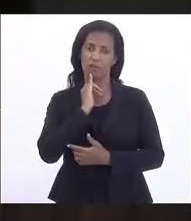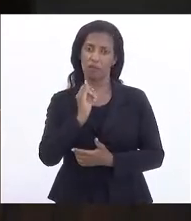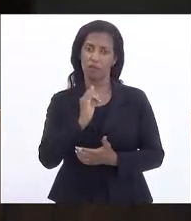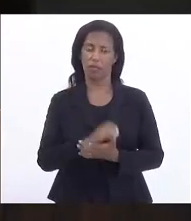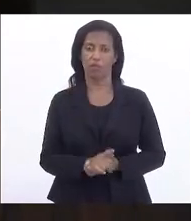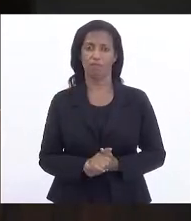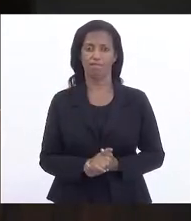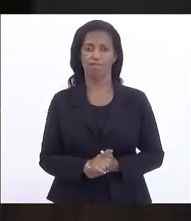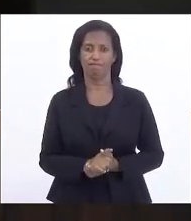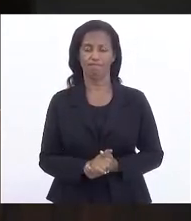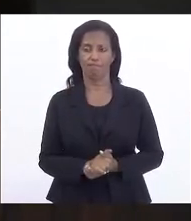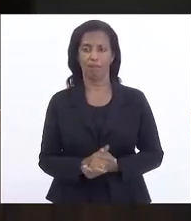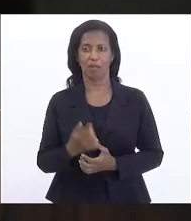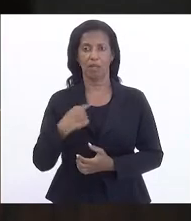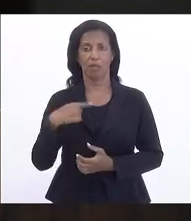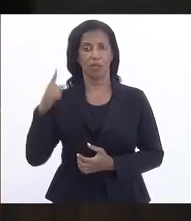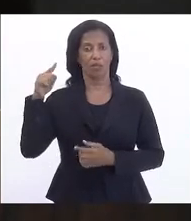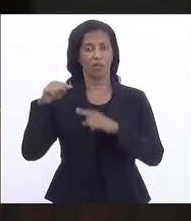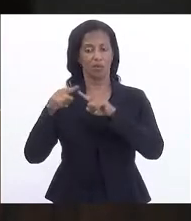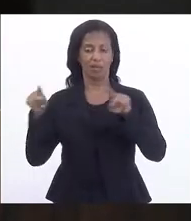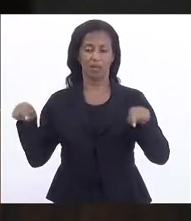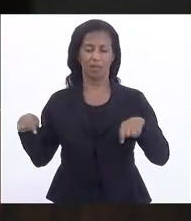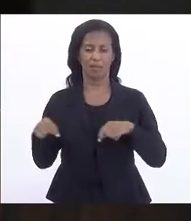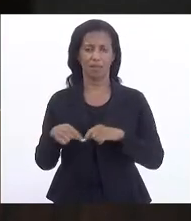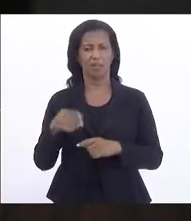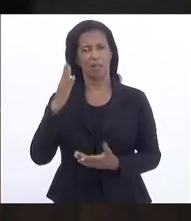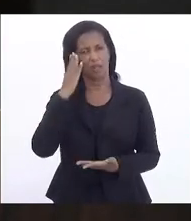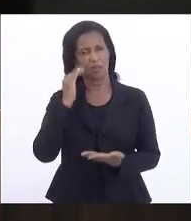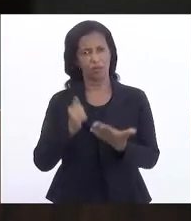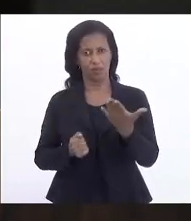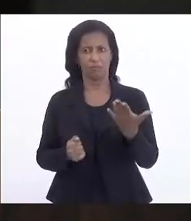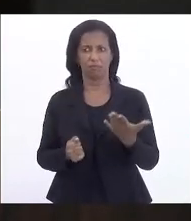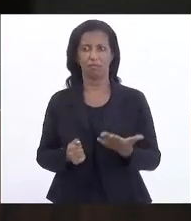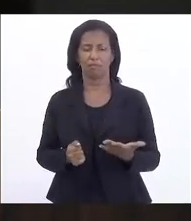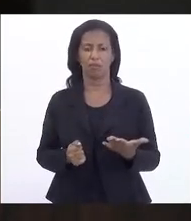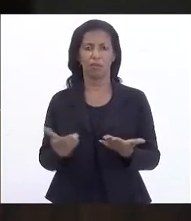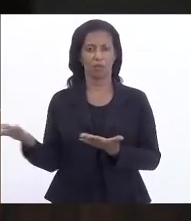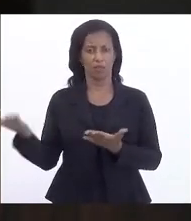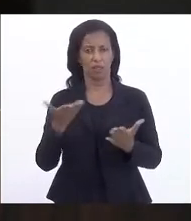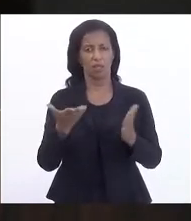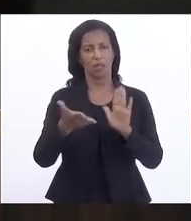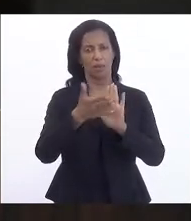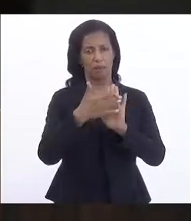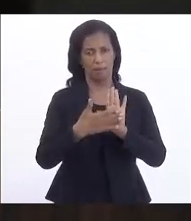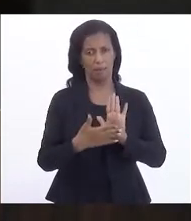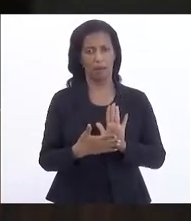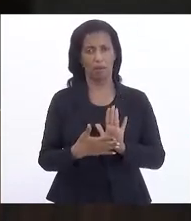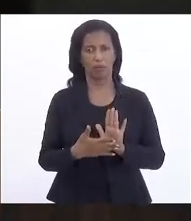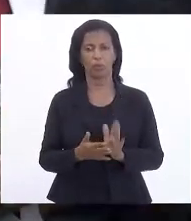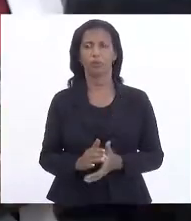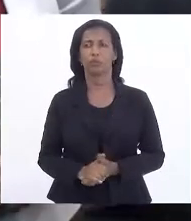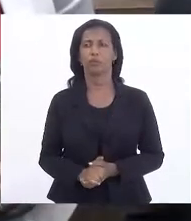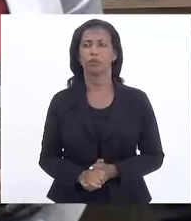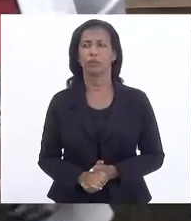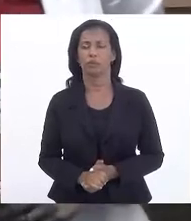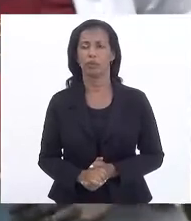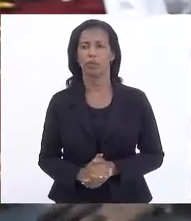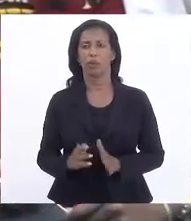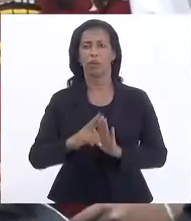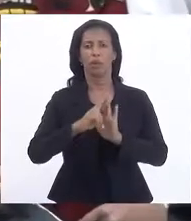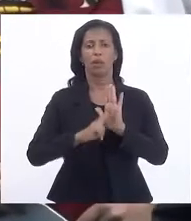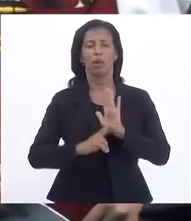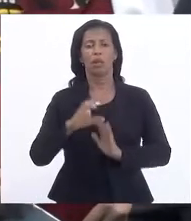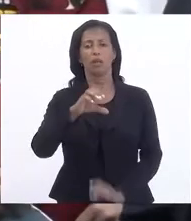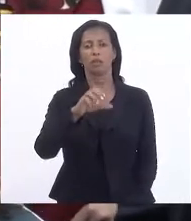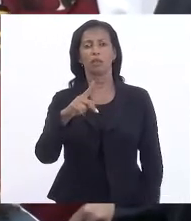tenho gente para atender lá no gabinete eu já sei que a vossa excelência quer que traje para a pauta o relatório da